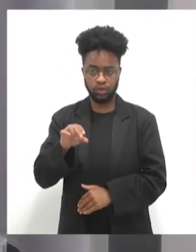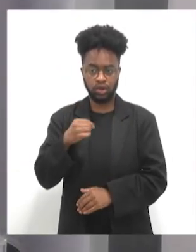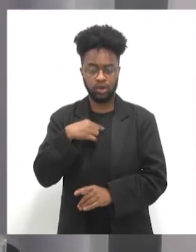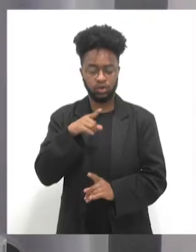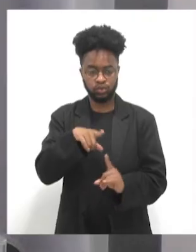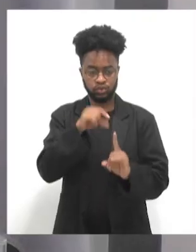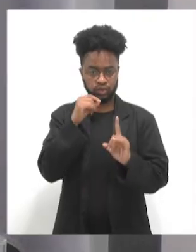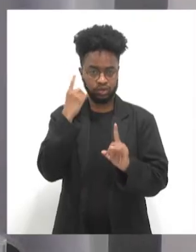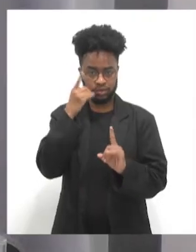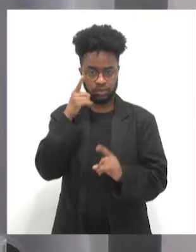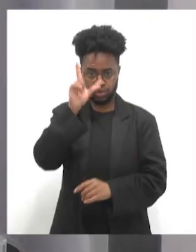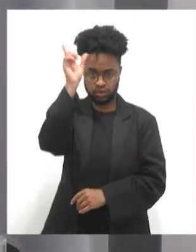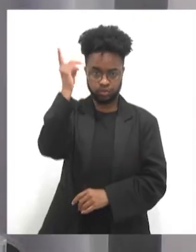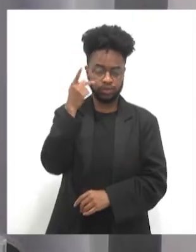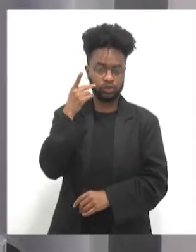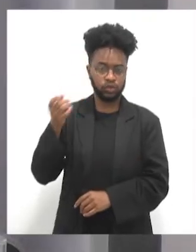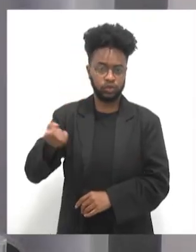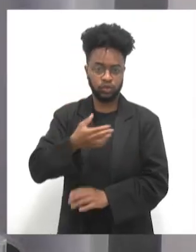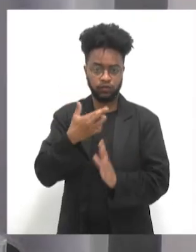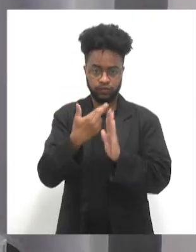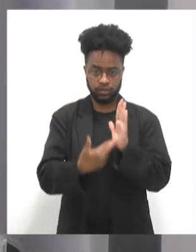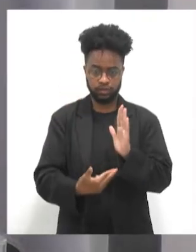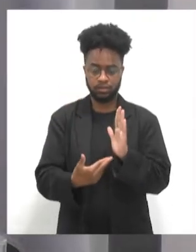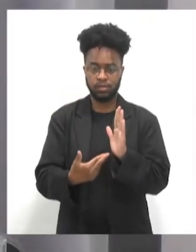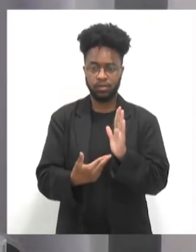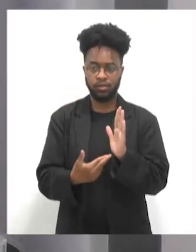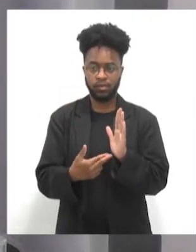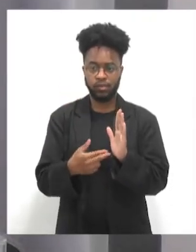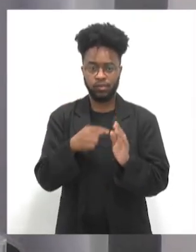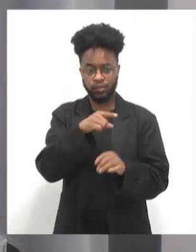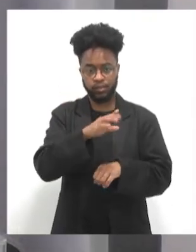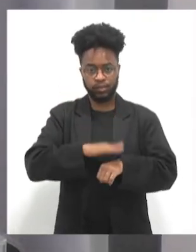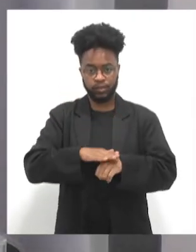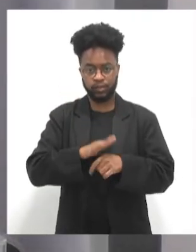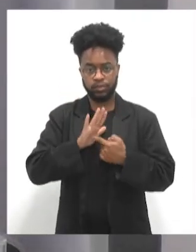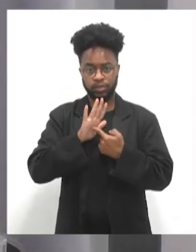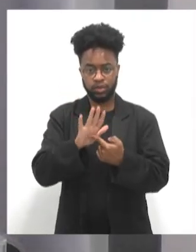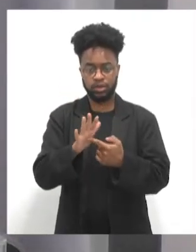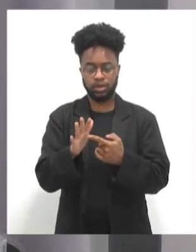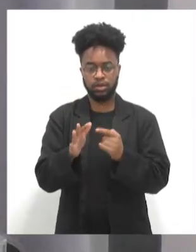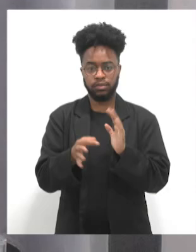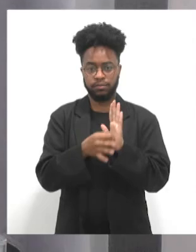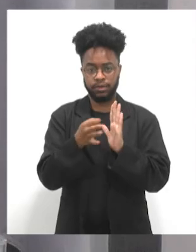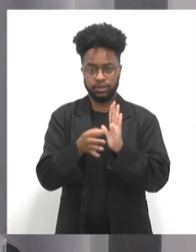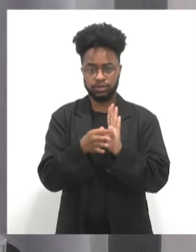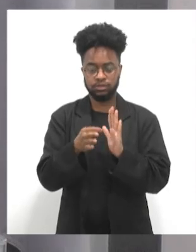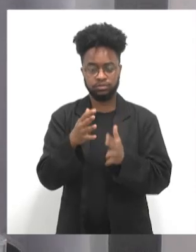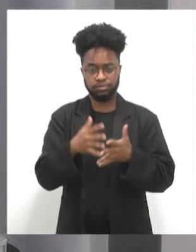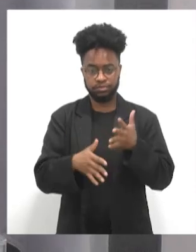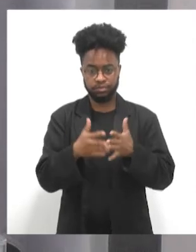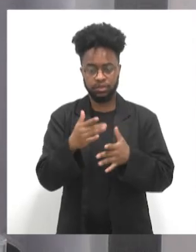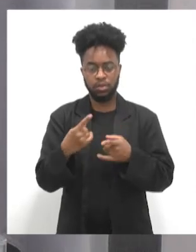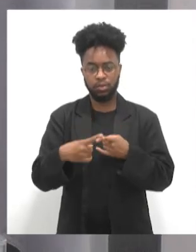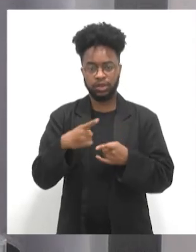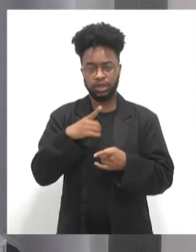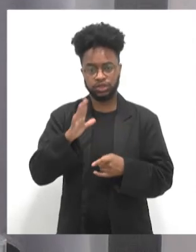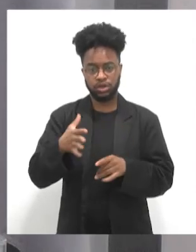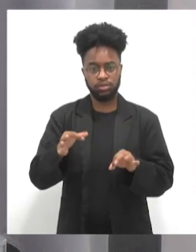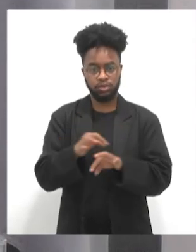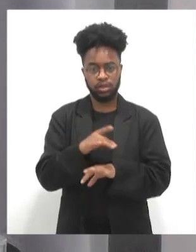deputado Luiz Paulo como novo relator da matéria, e ele já apresentou o parecer pela prejudicabilidade em razão da